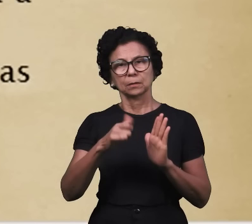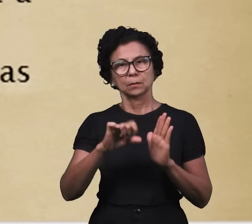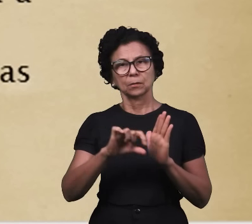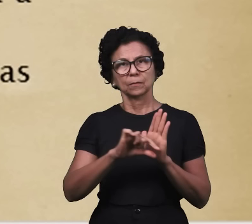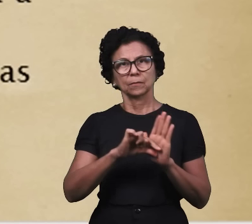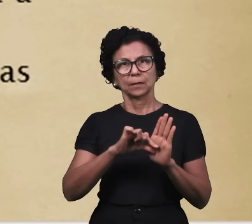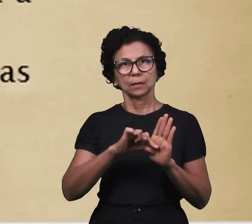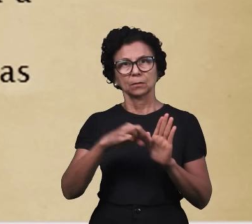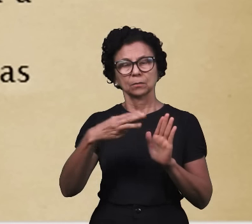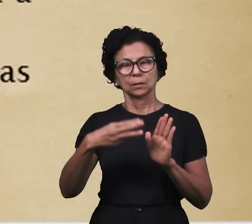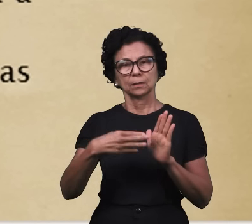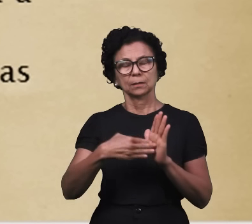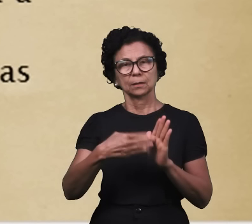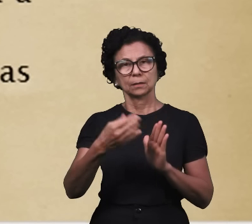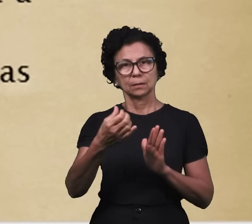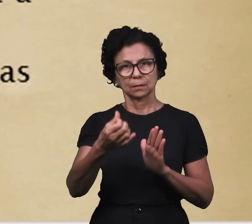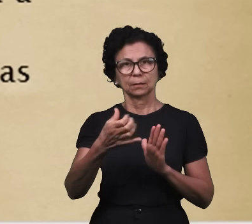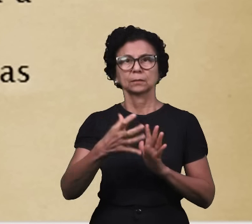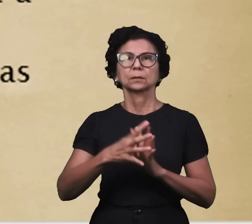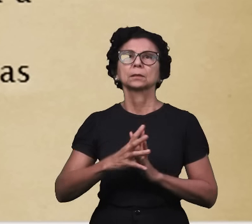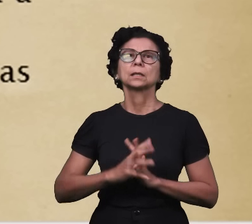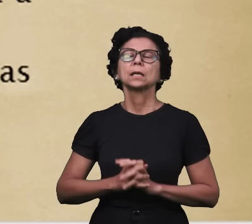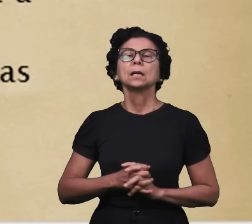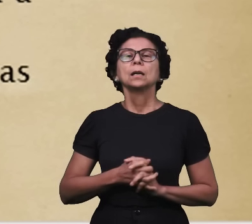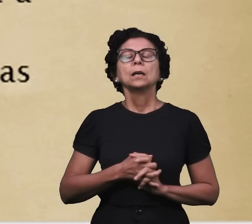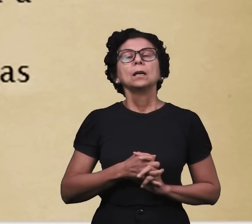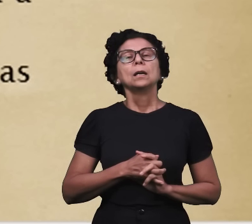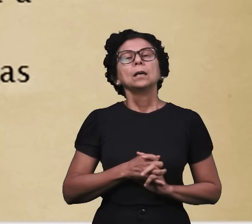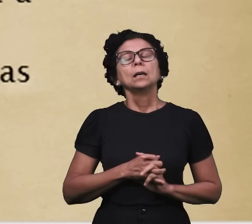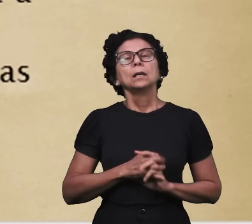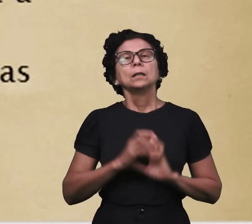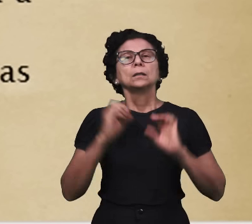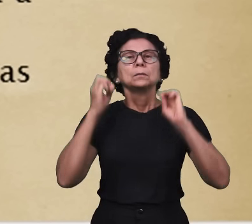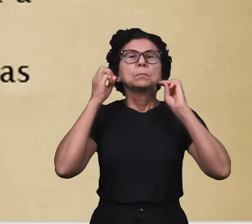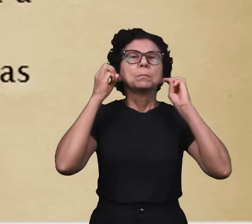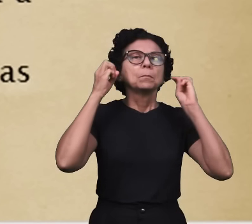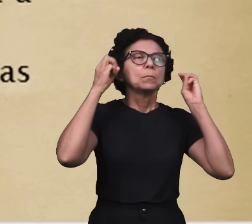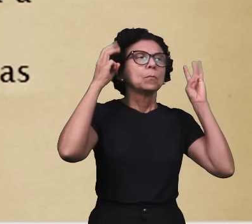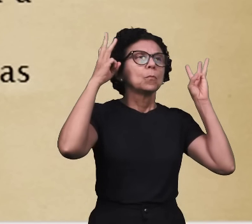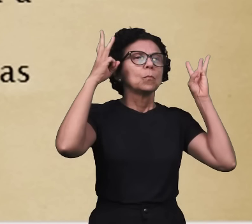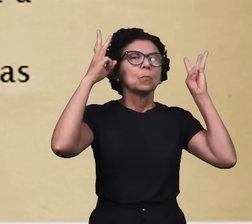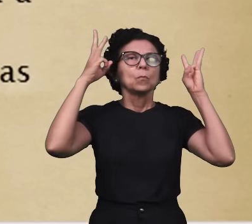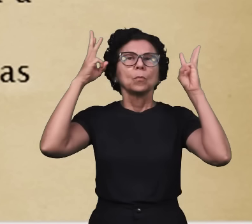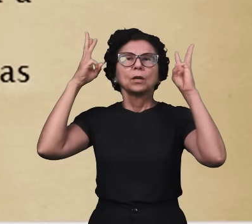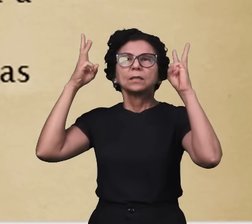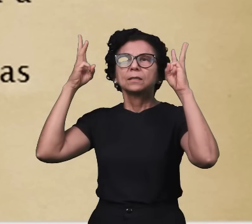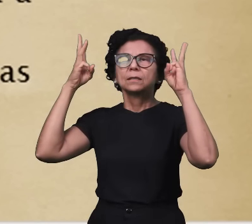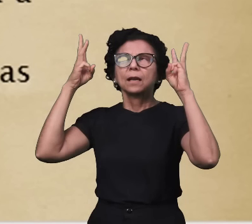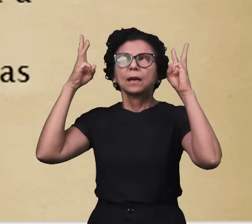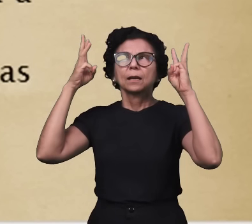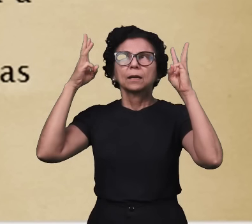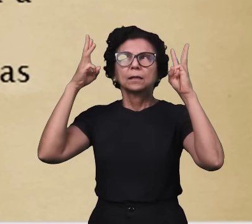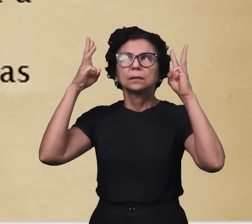diz assim: E subiu Moisés a Deus, e o Senhor o chamou do monte,